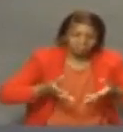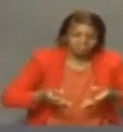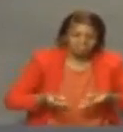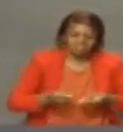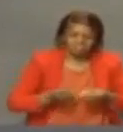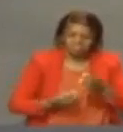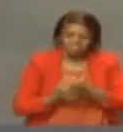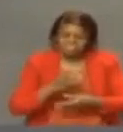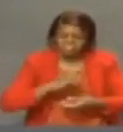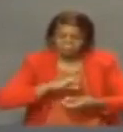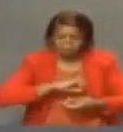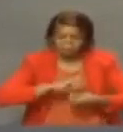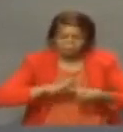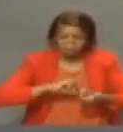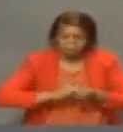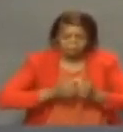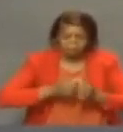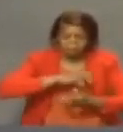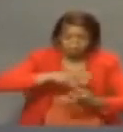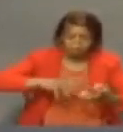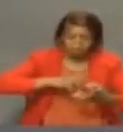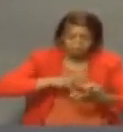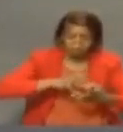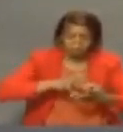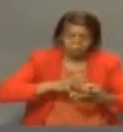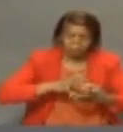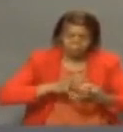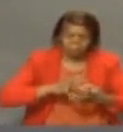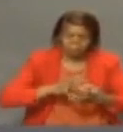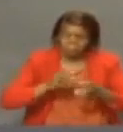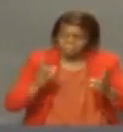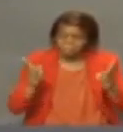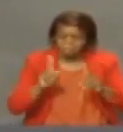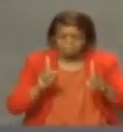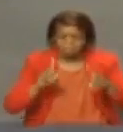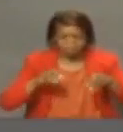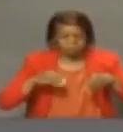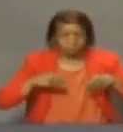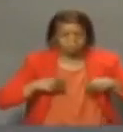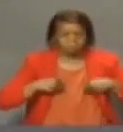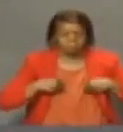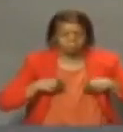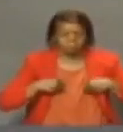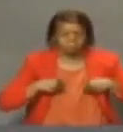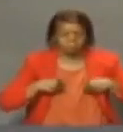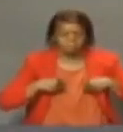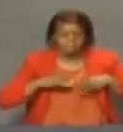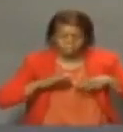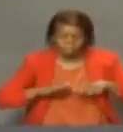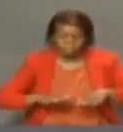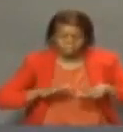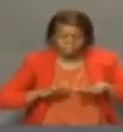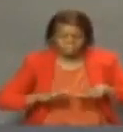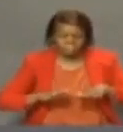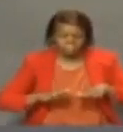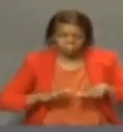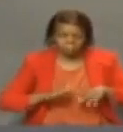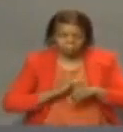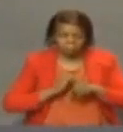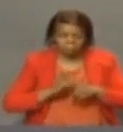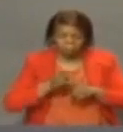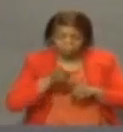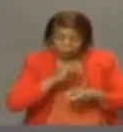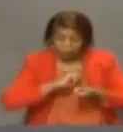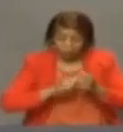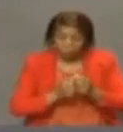problemas de educação saúde habitação emprego porque esses problemas já estão sendo